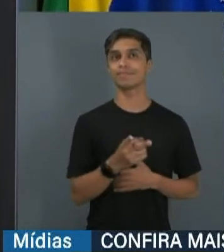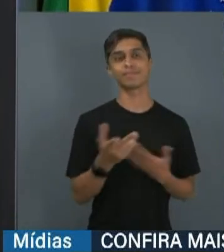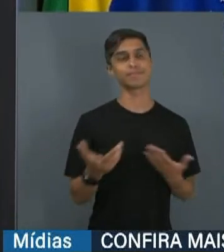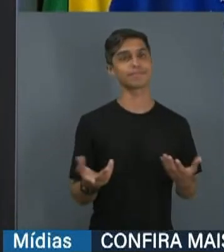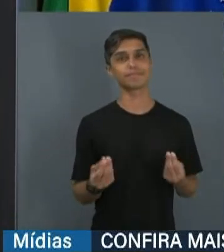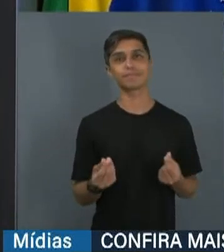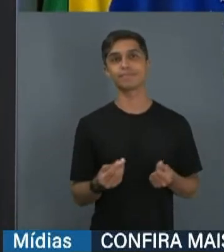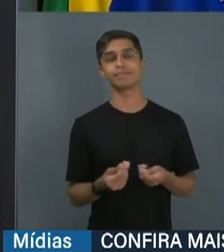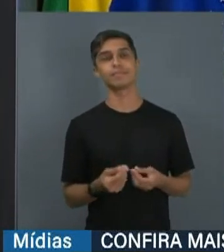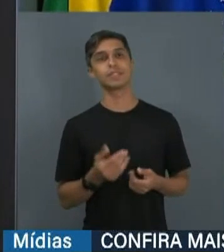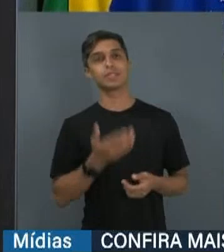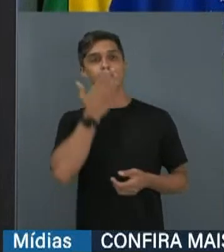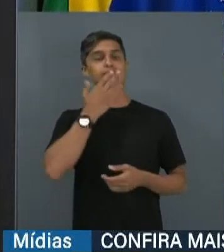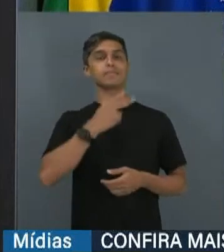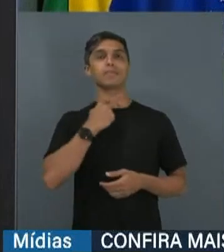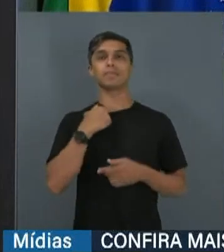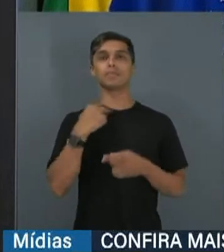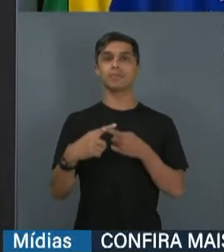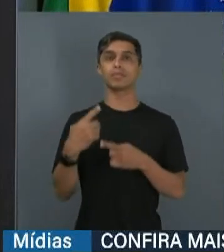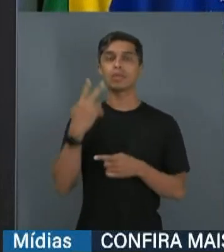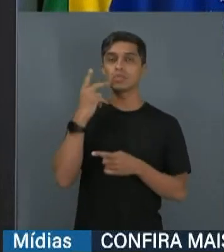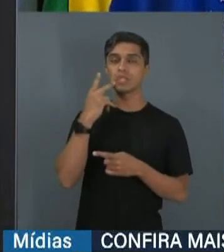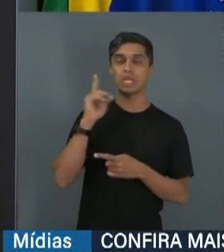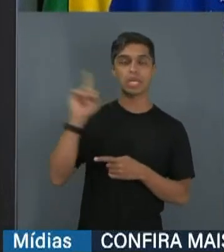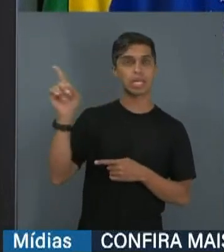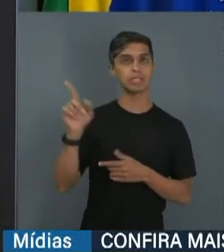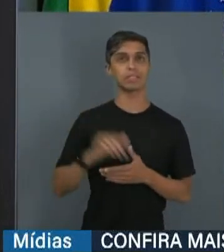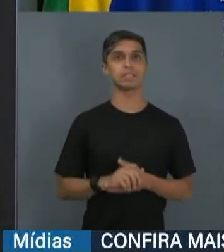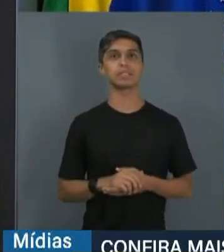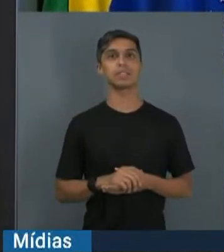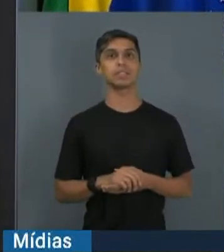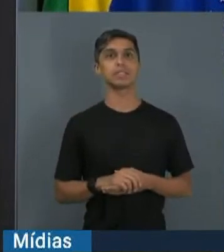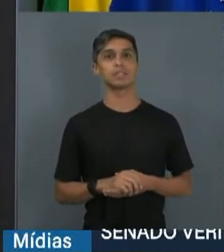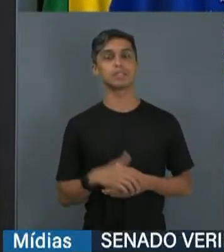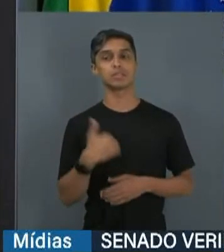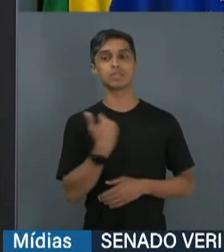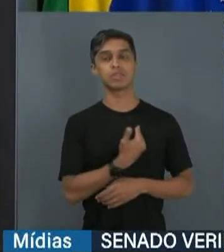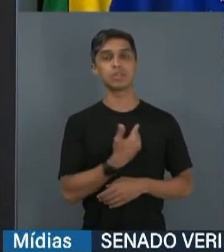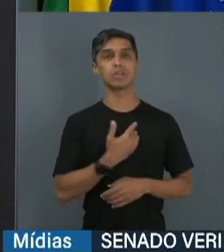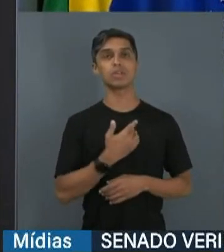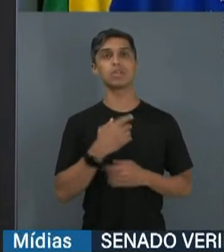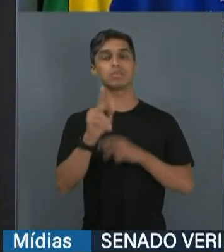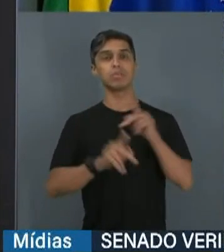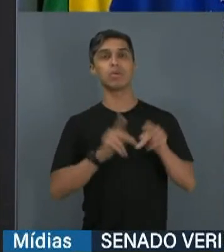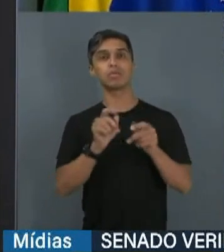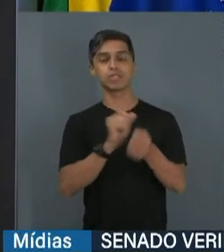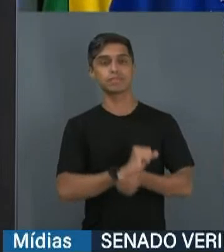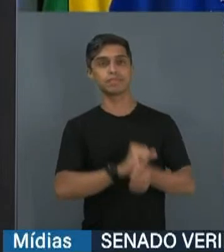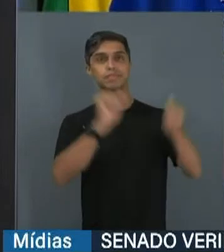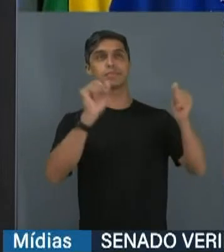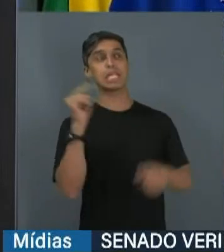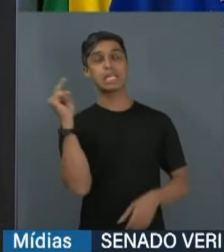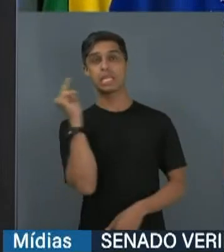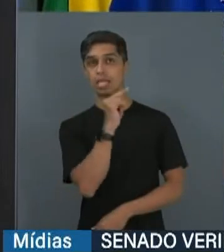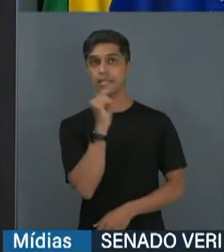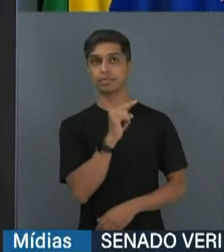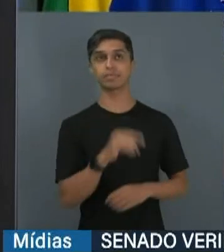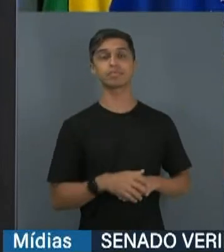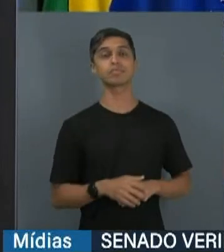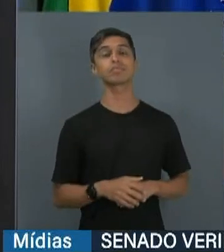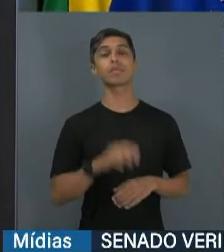não posso me calar, porque eu sou de uma terra do Ceará, e nós somos um povo libertário. Lá,